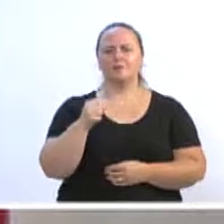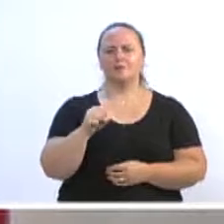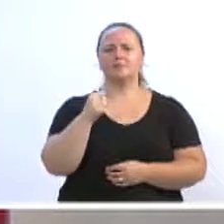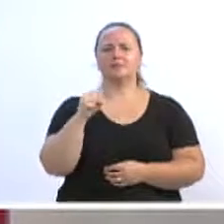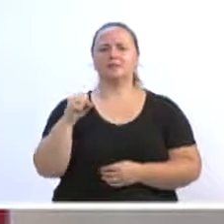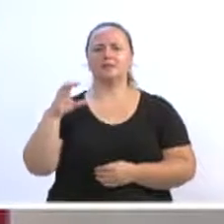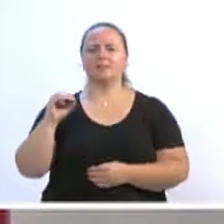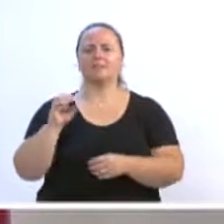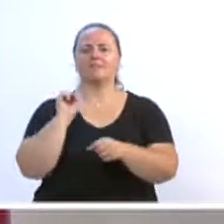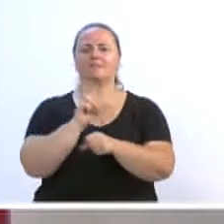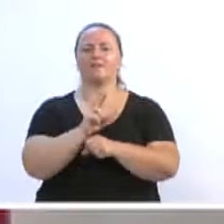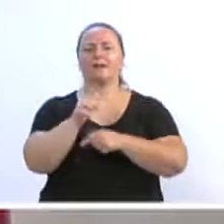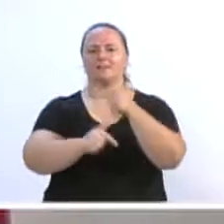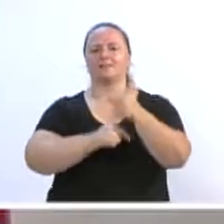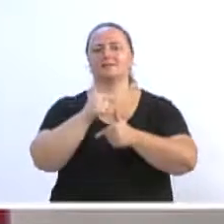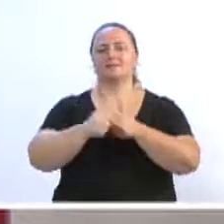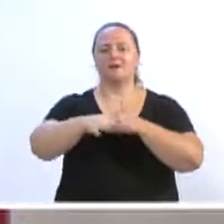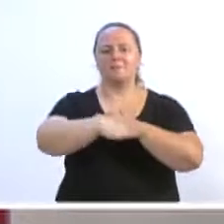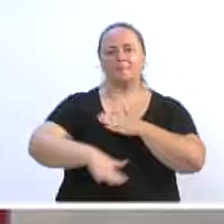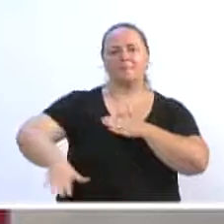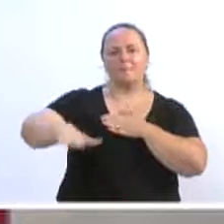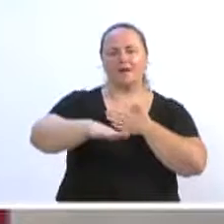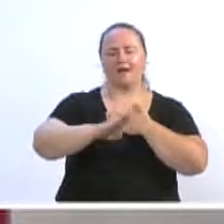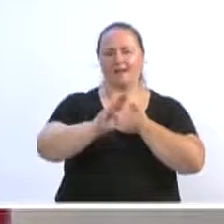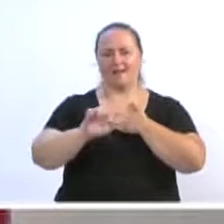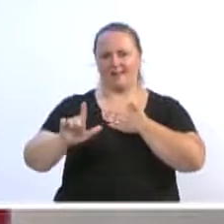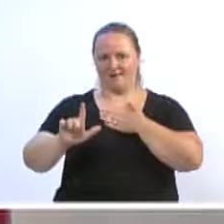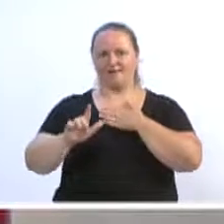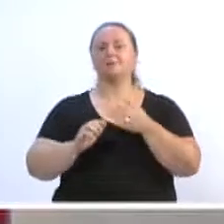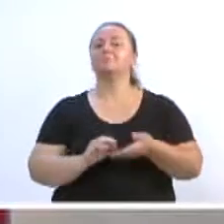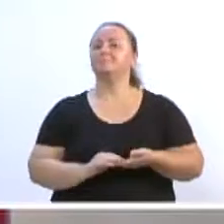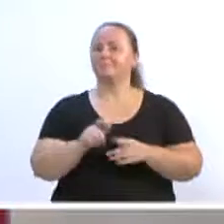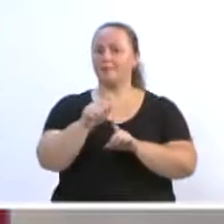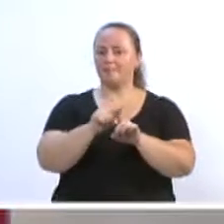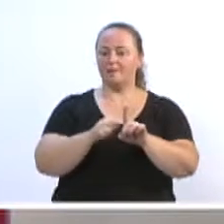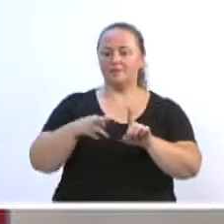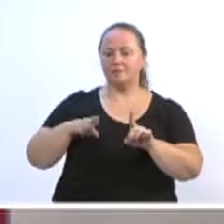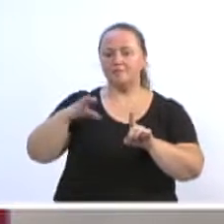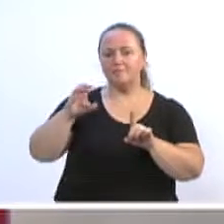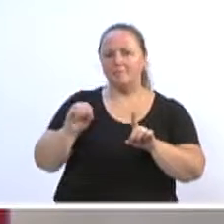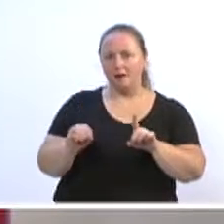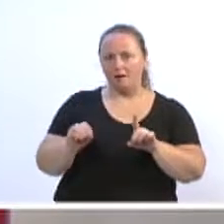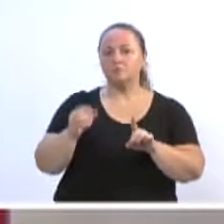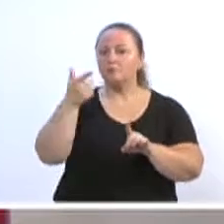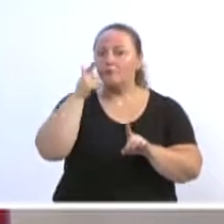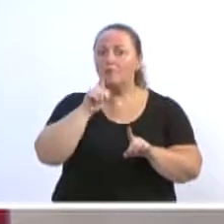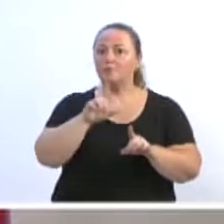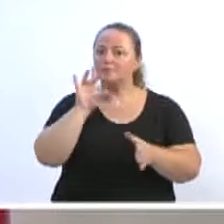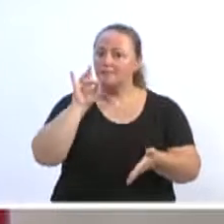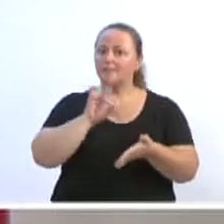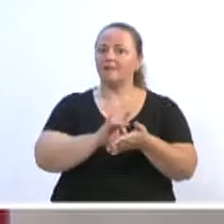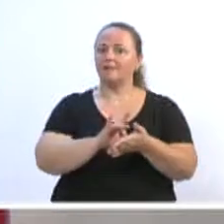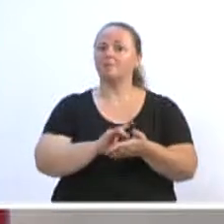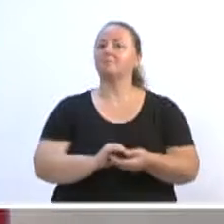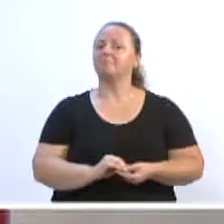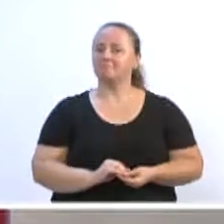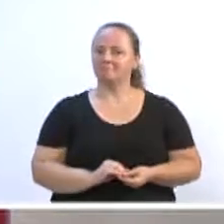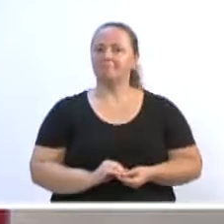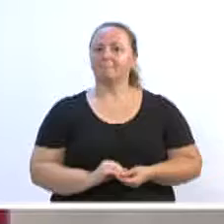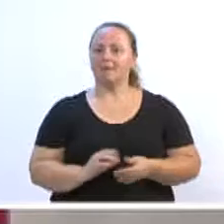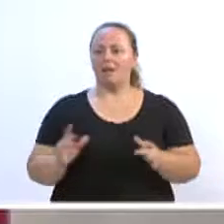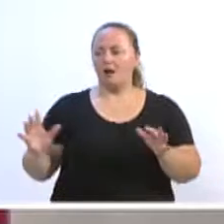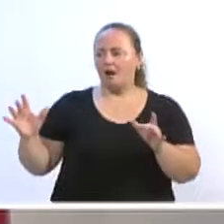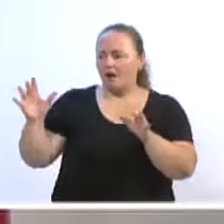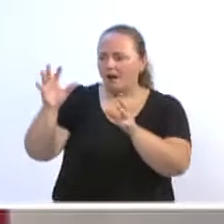880 vagas de emprego na cidade de Blumenau no mês de março. E todos esses dados, o conjunto,